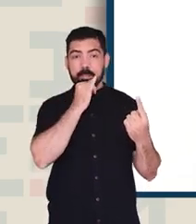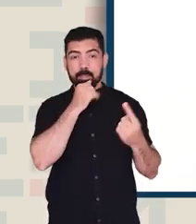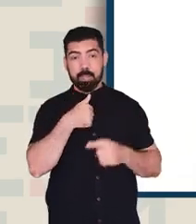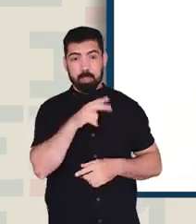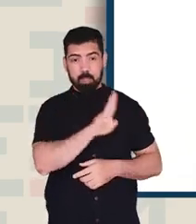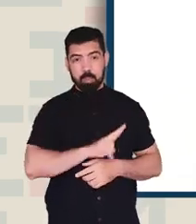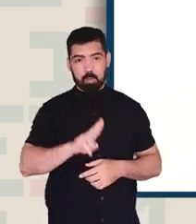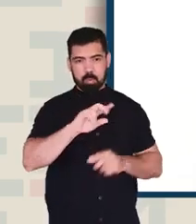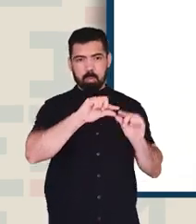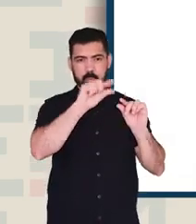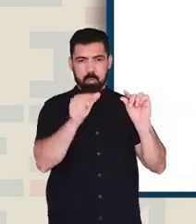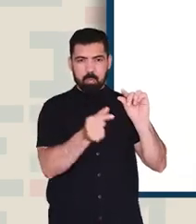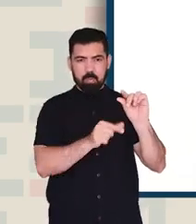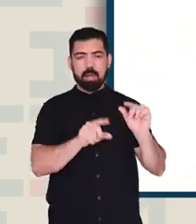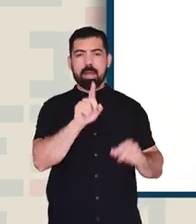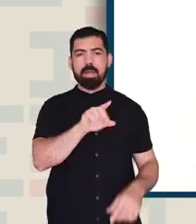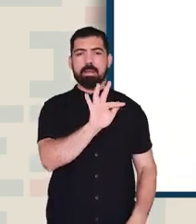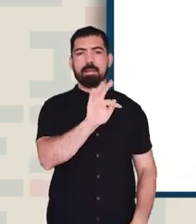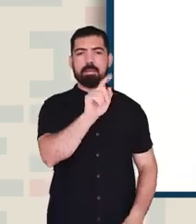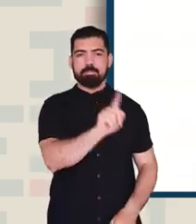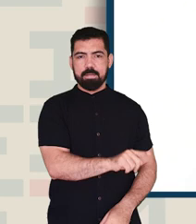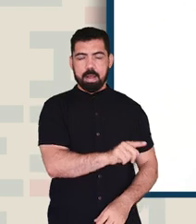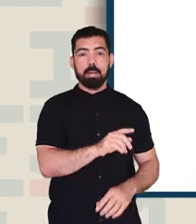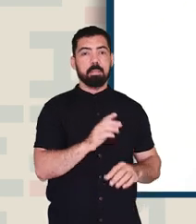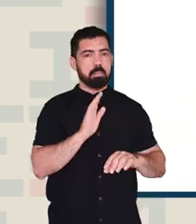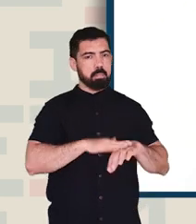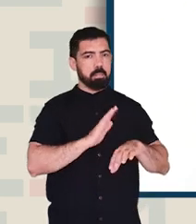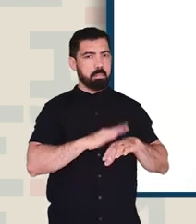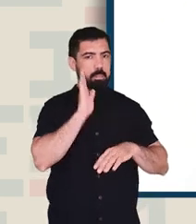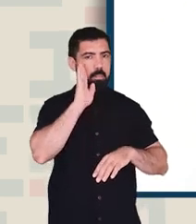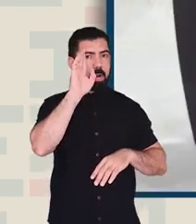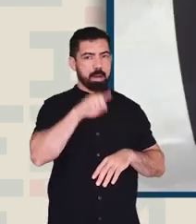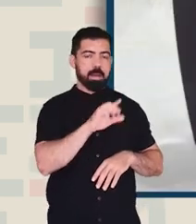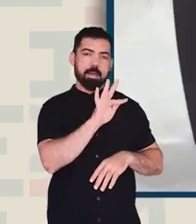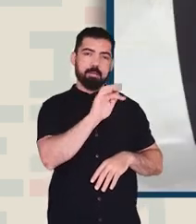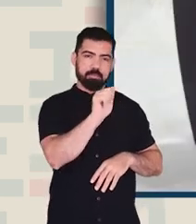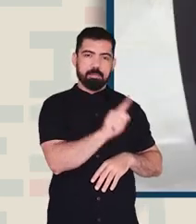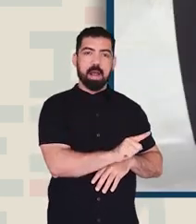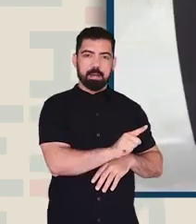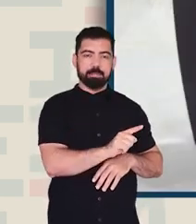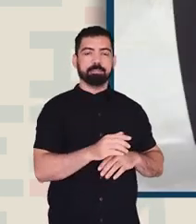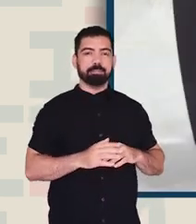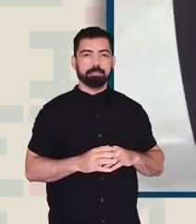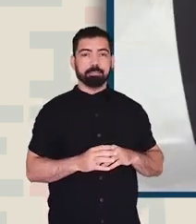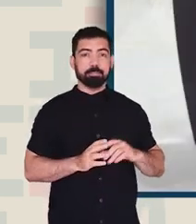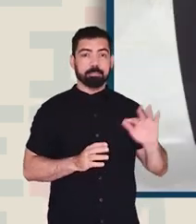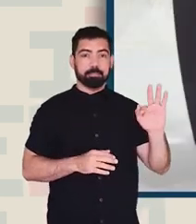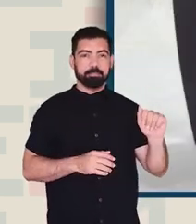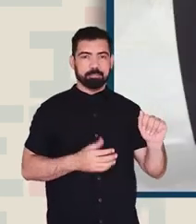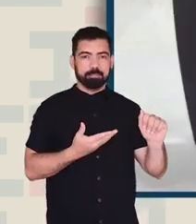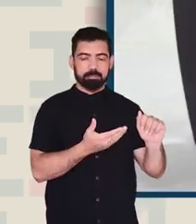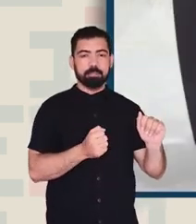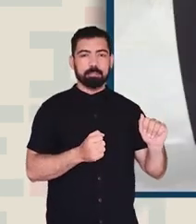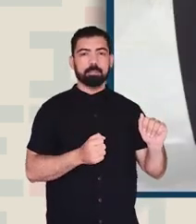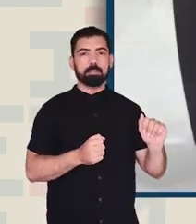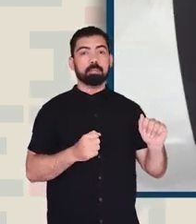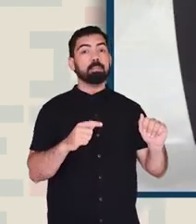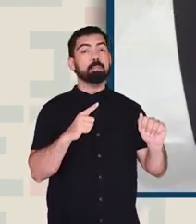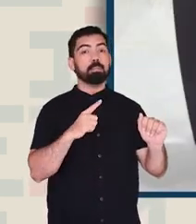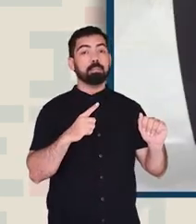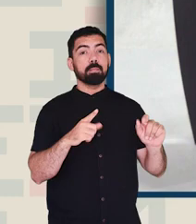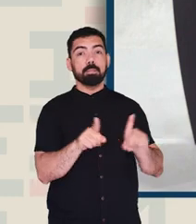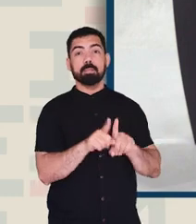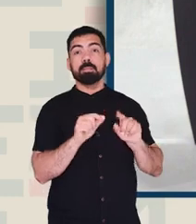em Fá, então eu tenho como nota fundamental a nota Fá, e depois eu tenho